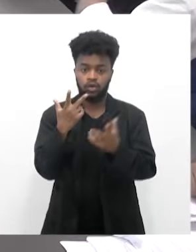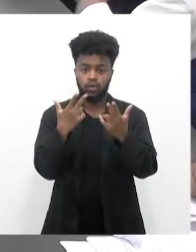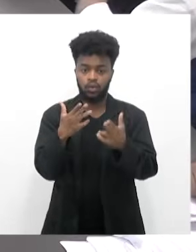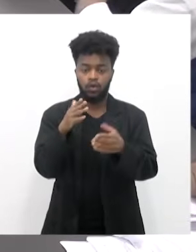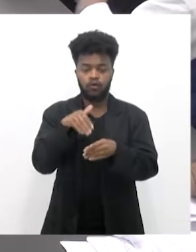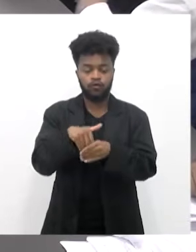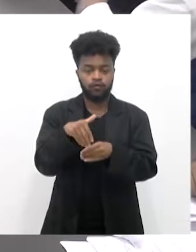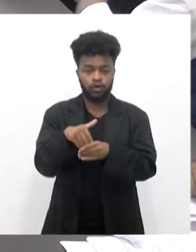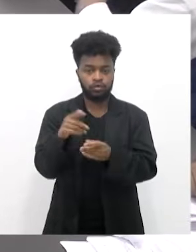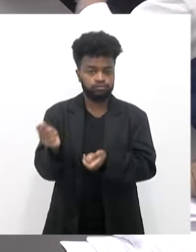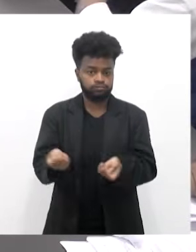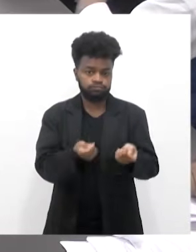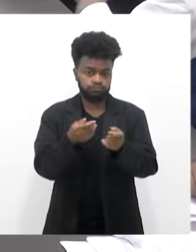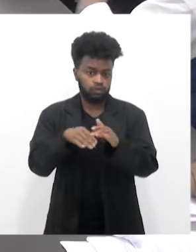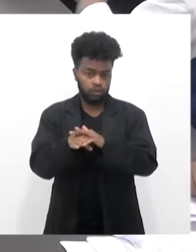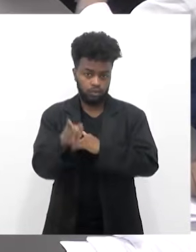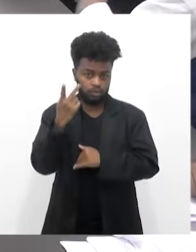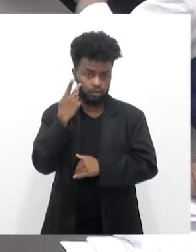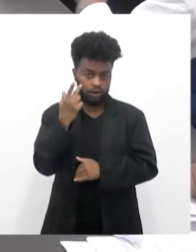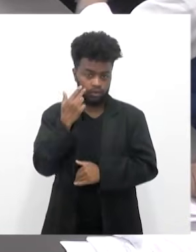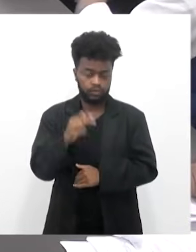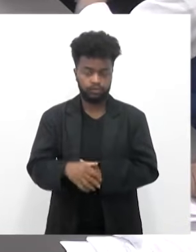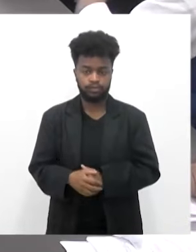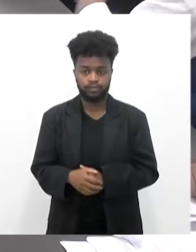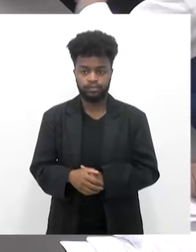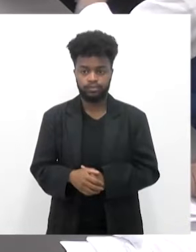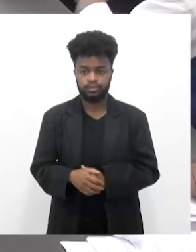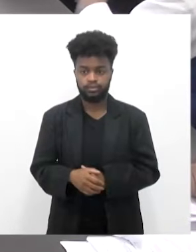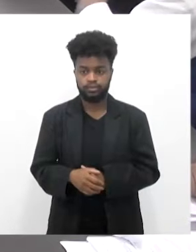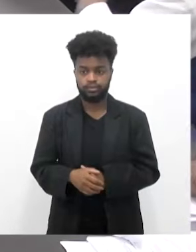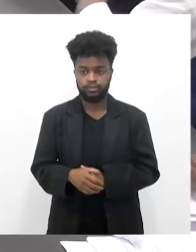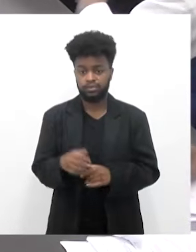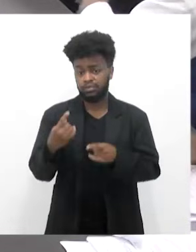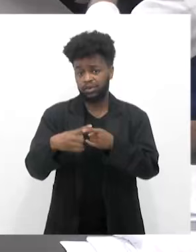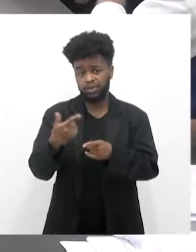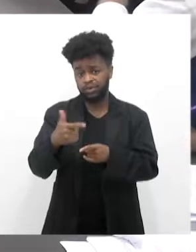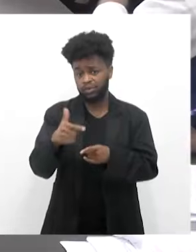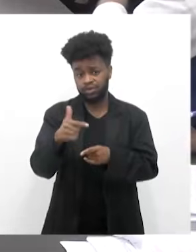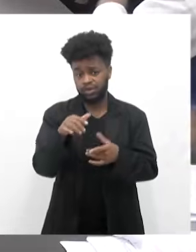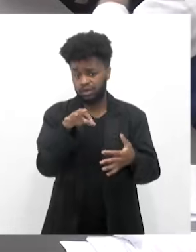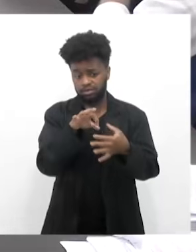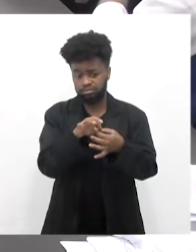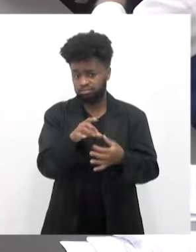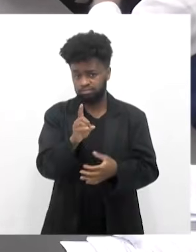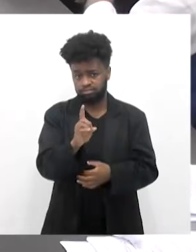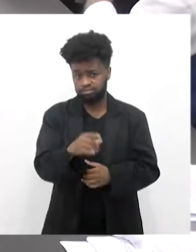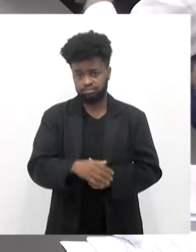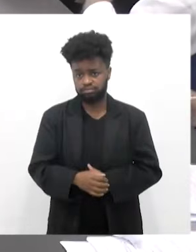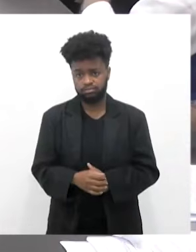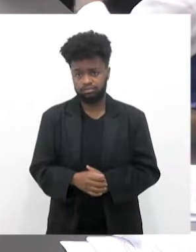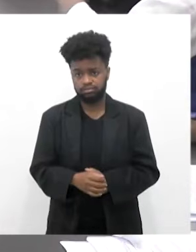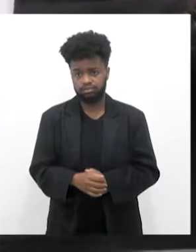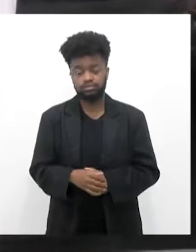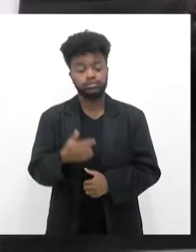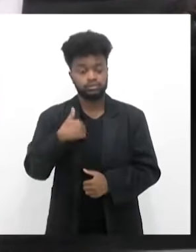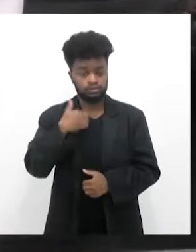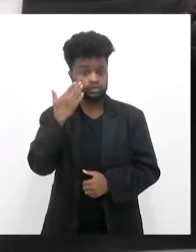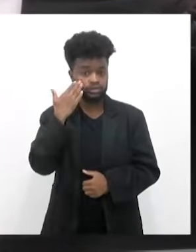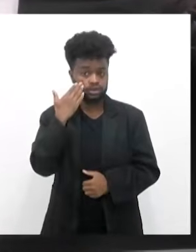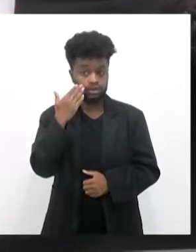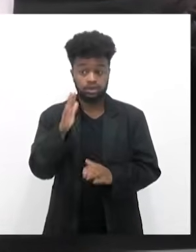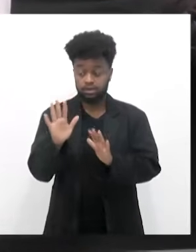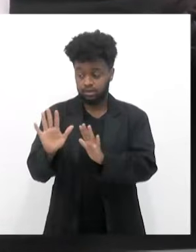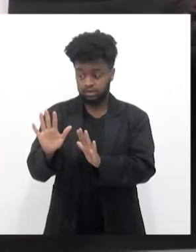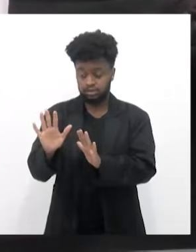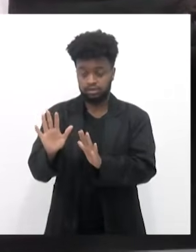eleições habituais. Como a eleição Até porque não é só não de existe governador, mais coligação. mas é o seguinte... Eu sei, mas nesse caso... Não, deputado